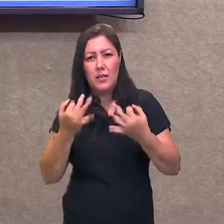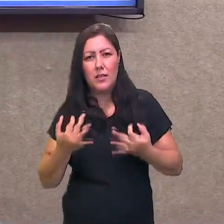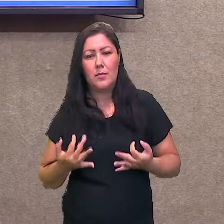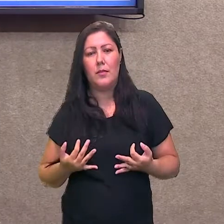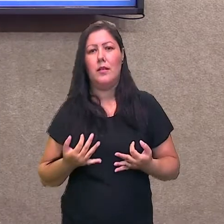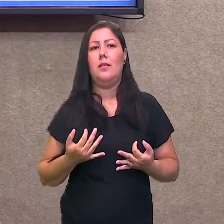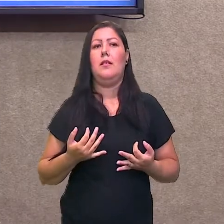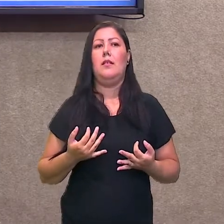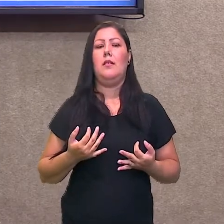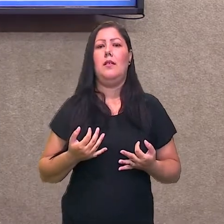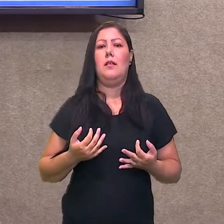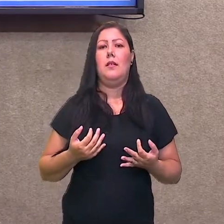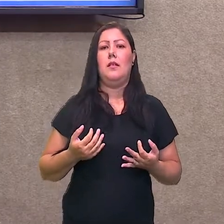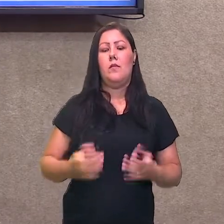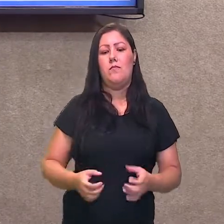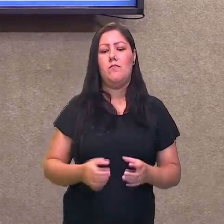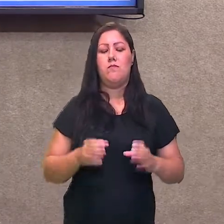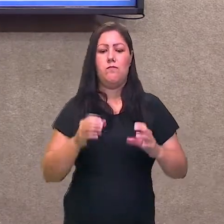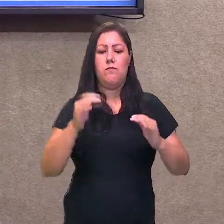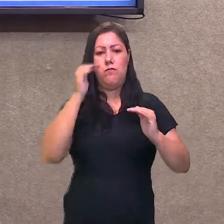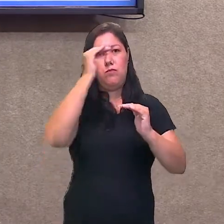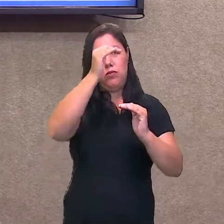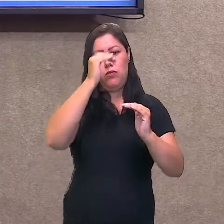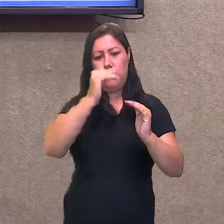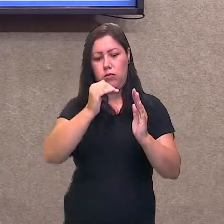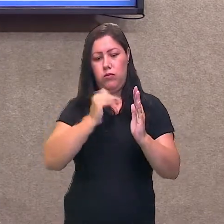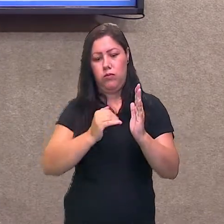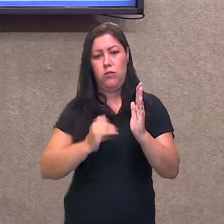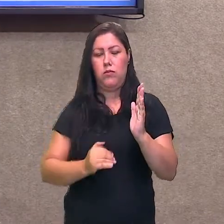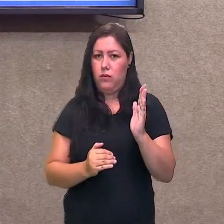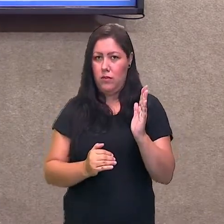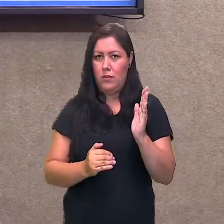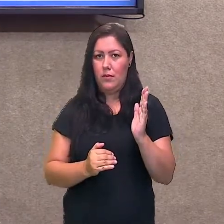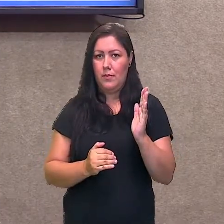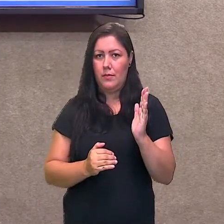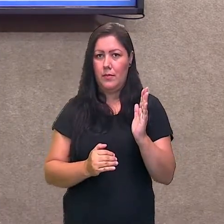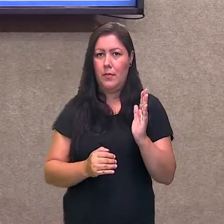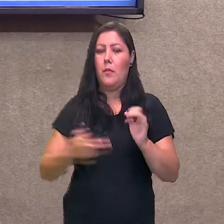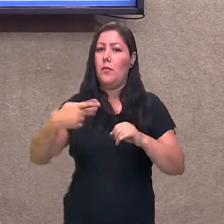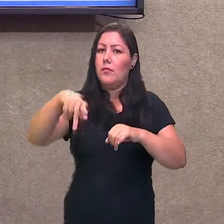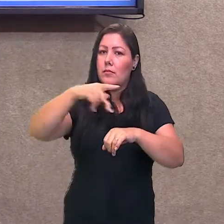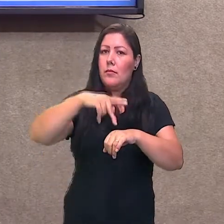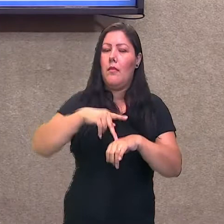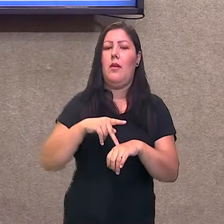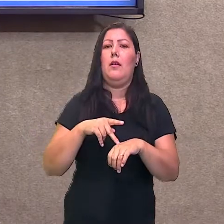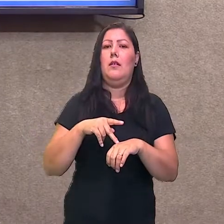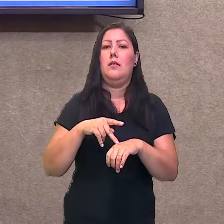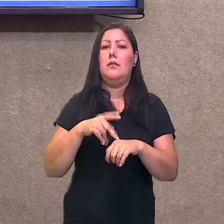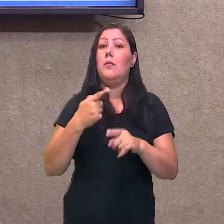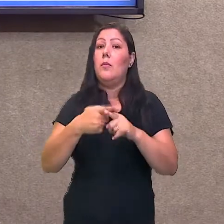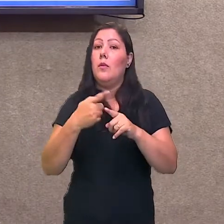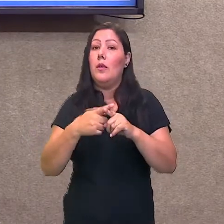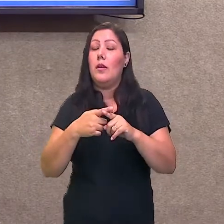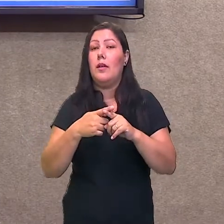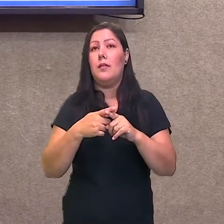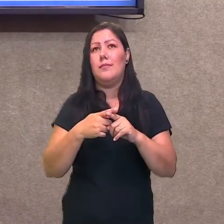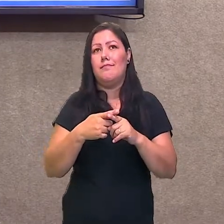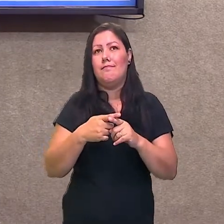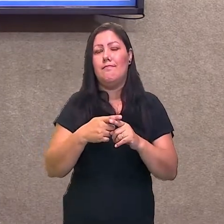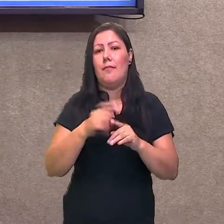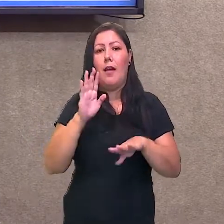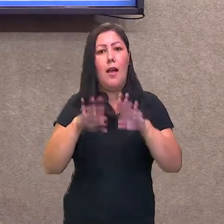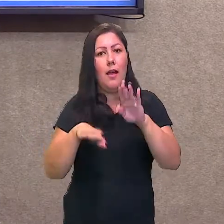a essa hierarquia de países no sentido de